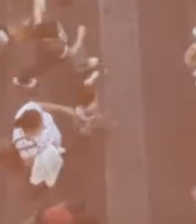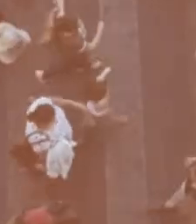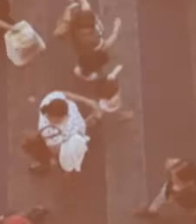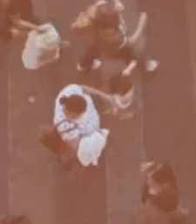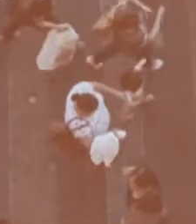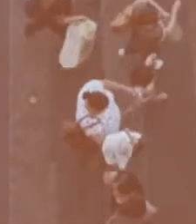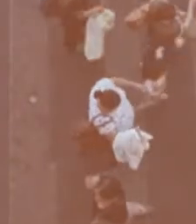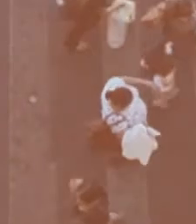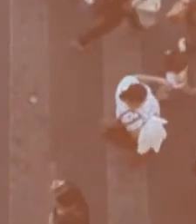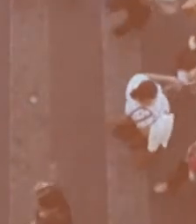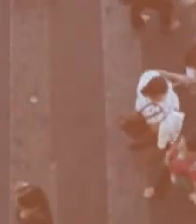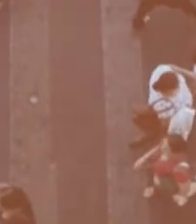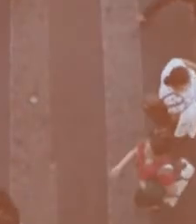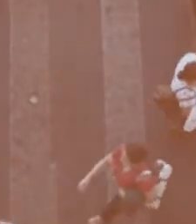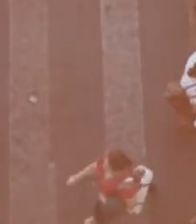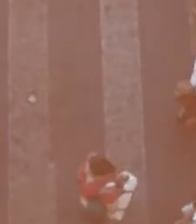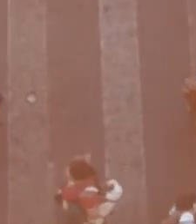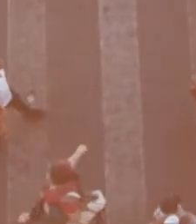Legenda Zanotto